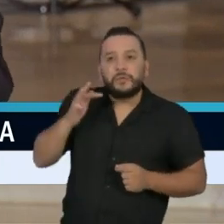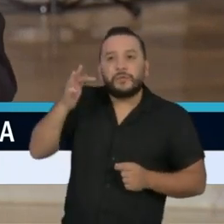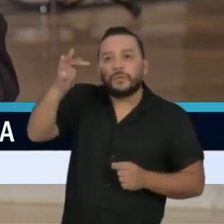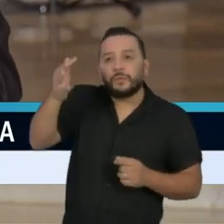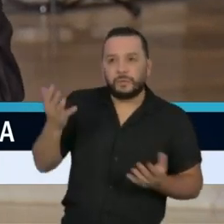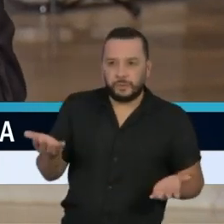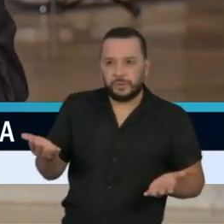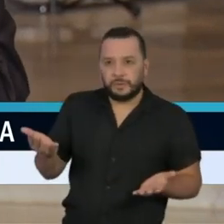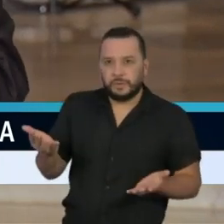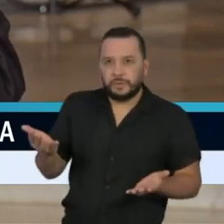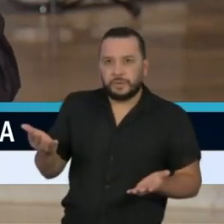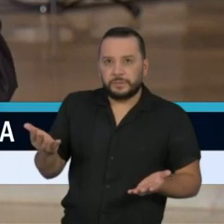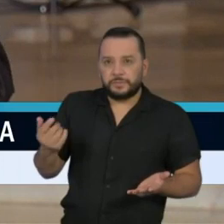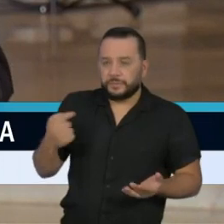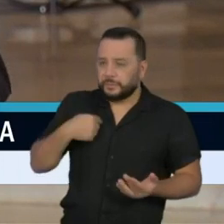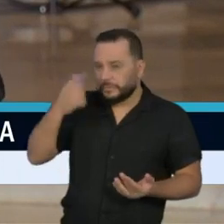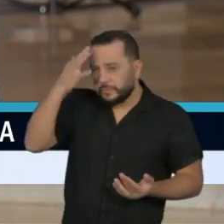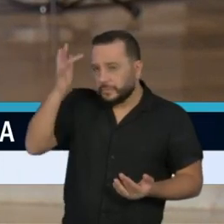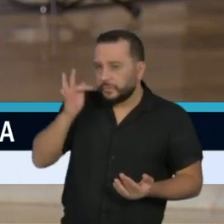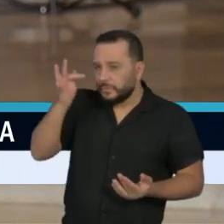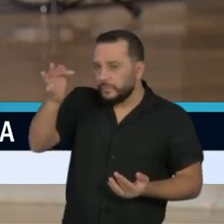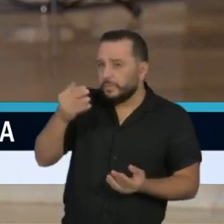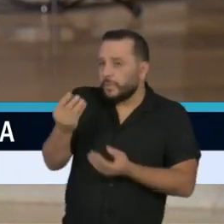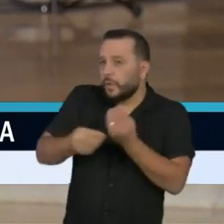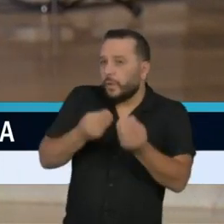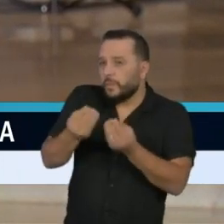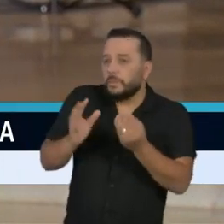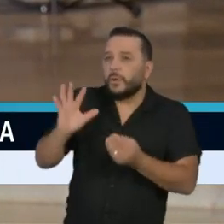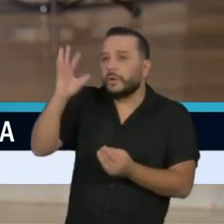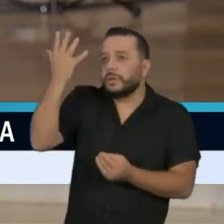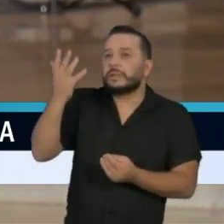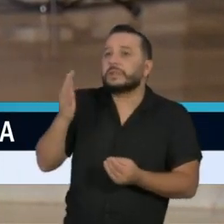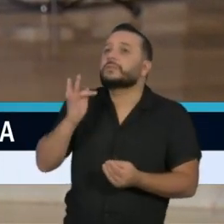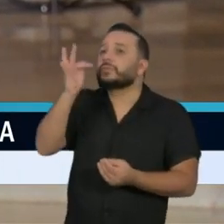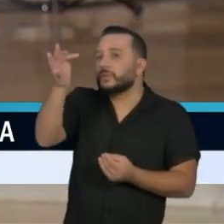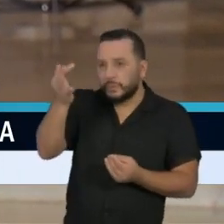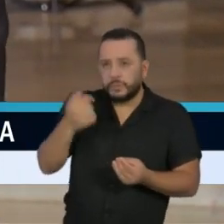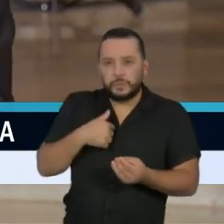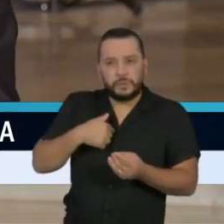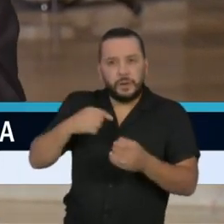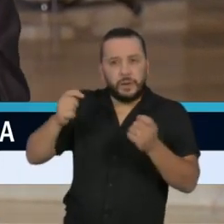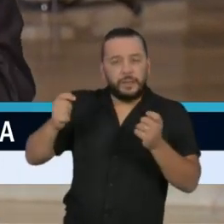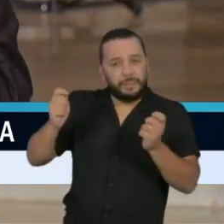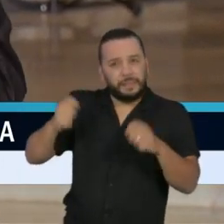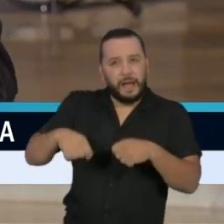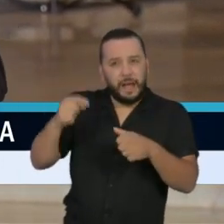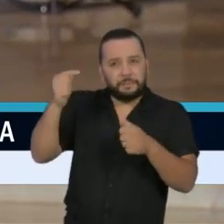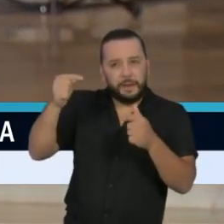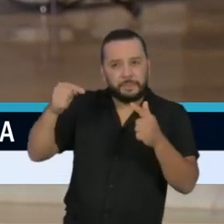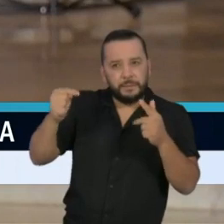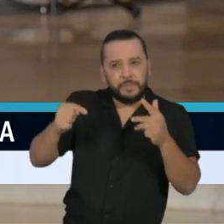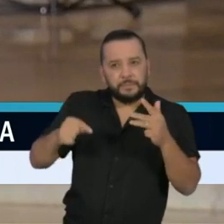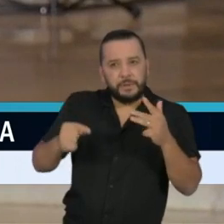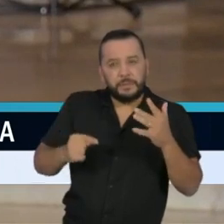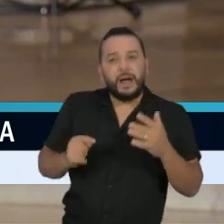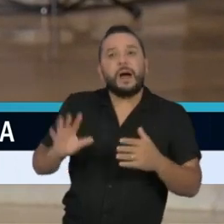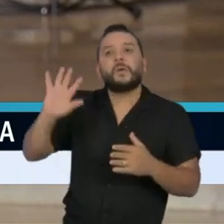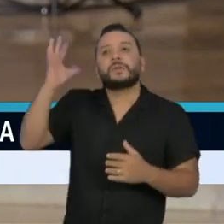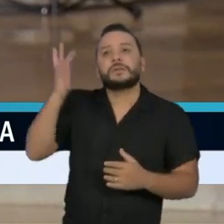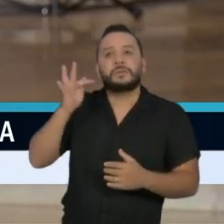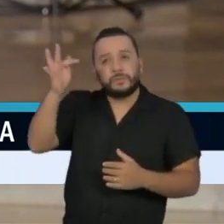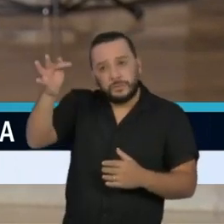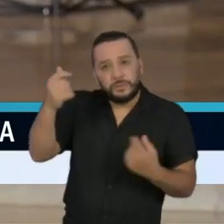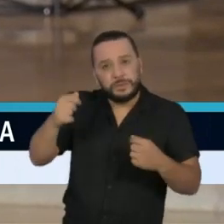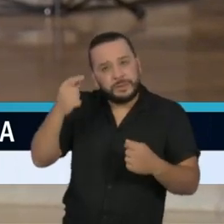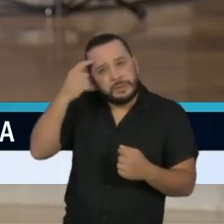elas nos dão os cenários possíveis que encontraremos à frente. Nesse momento, as medidas de